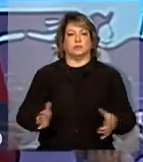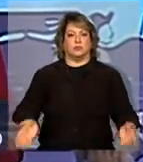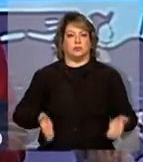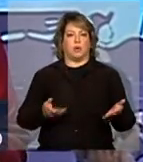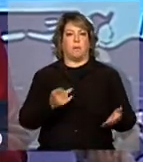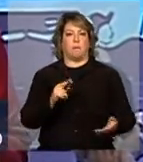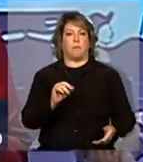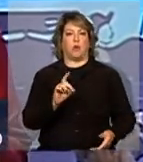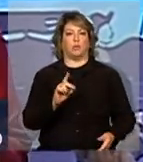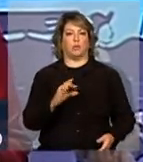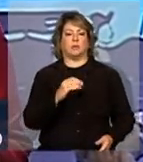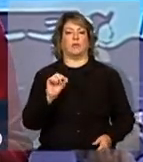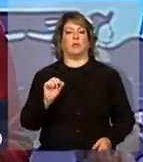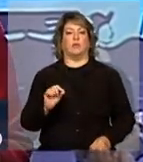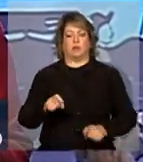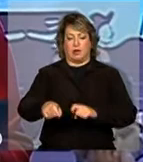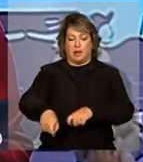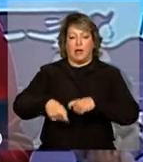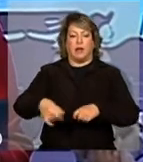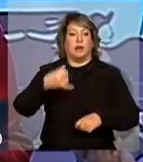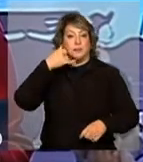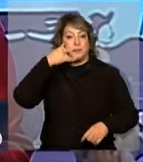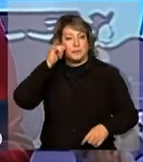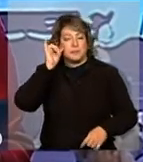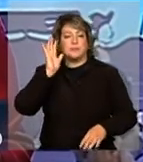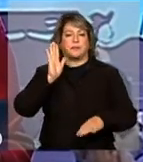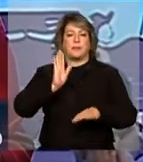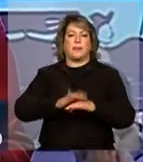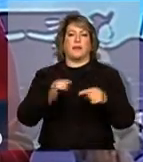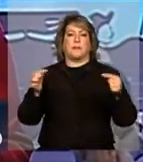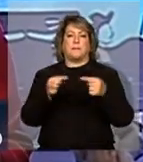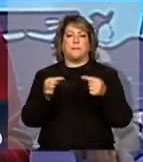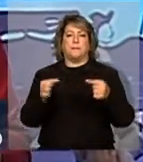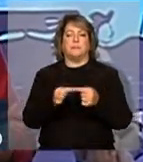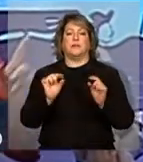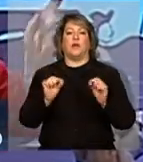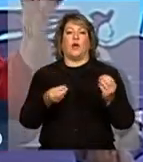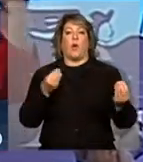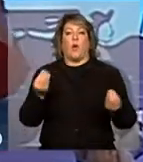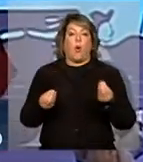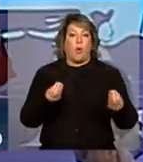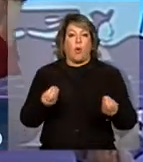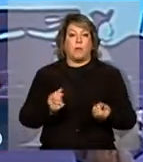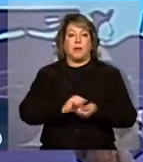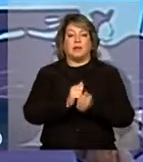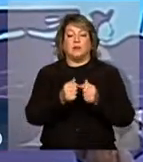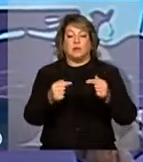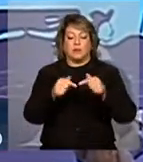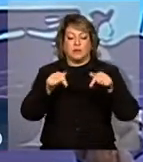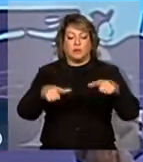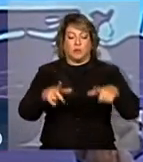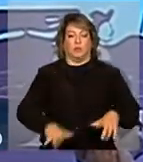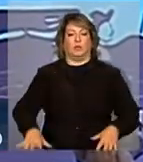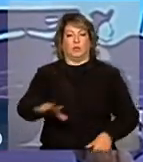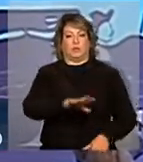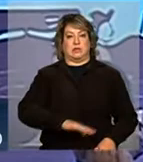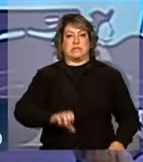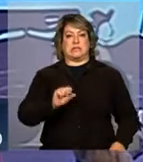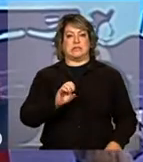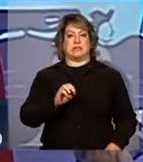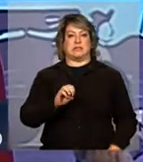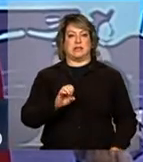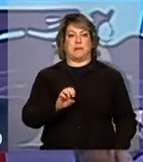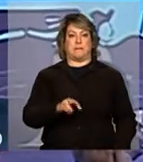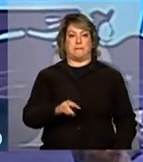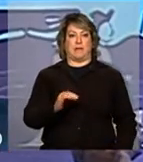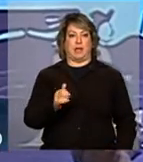produção agropecuária de forma mais harmônica com as condições aqui do semiárido.